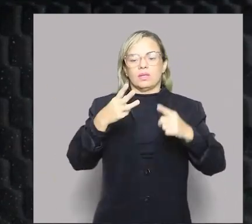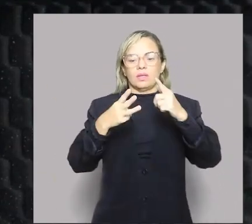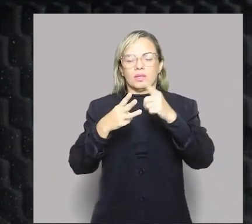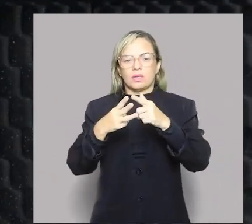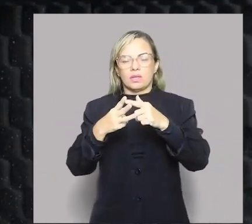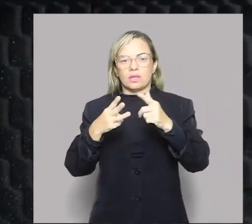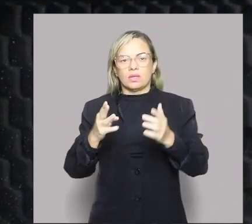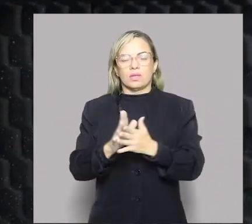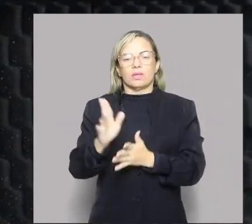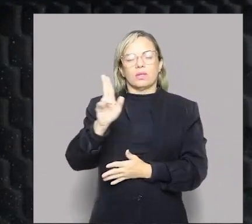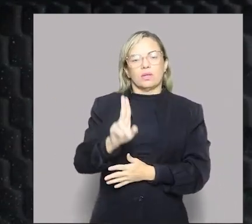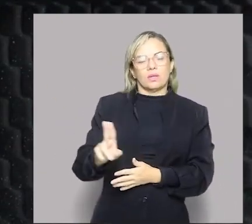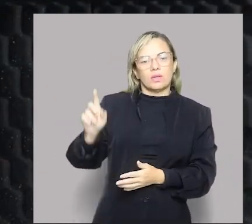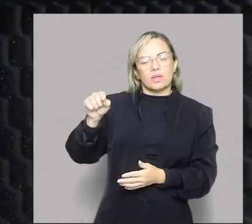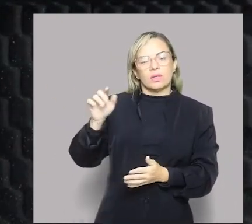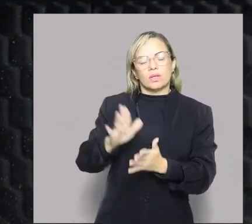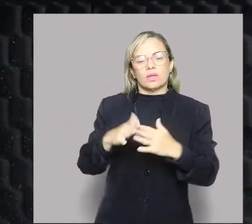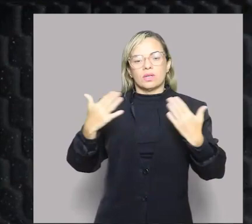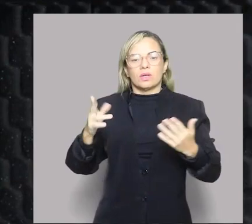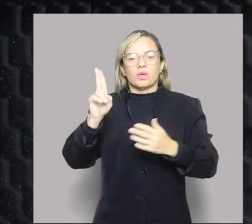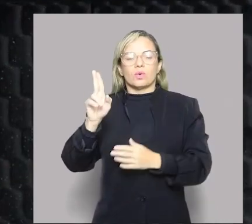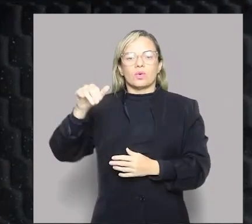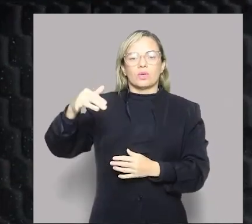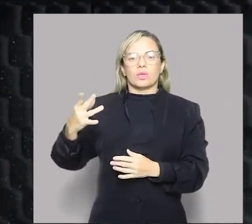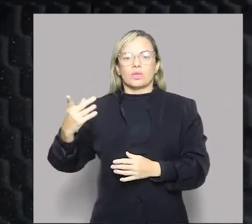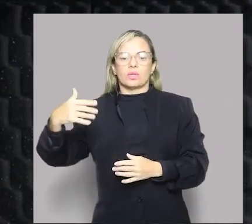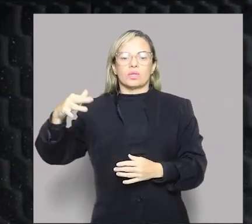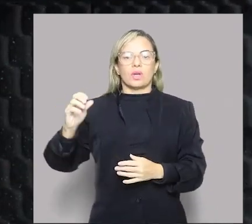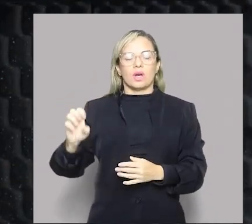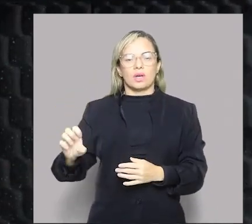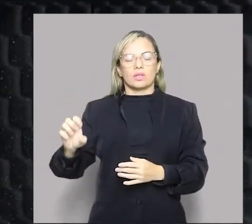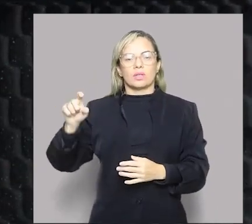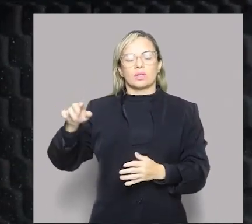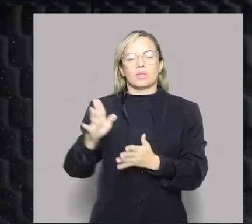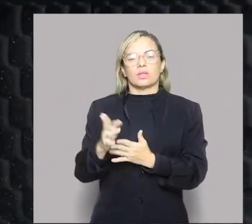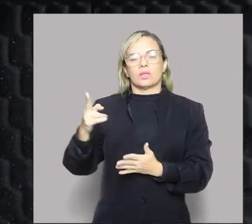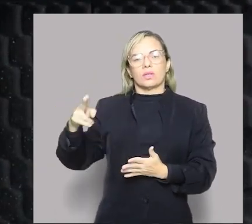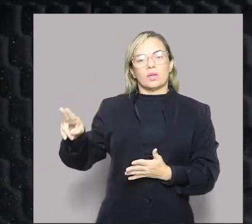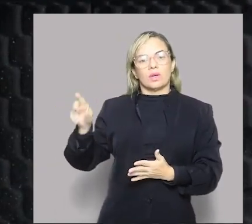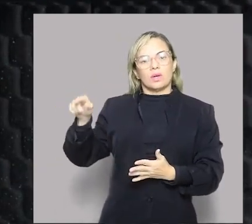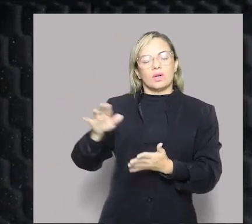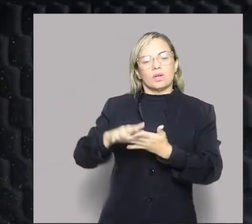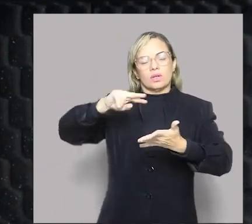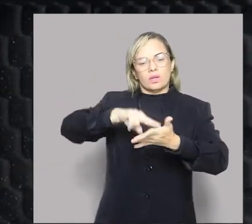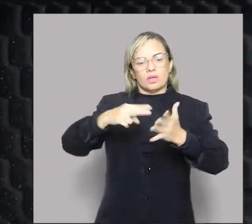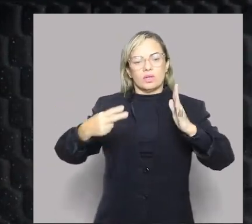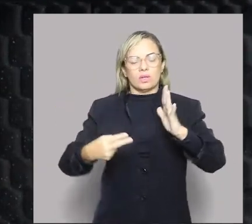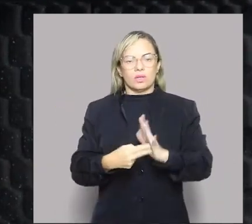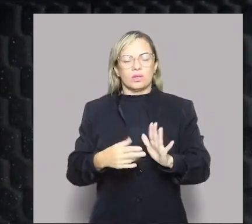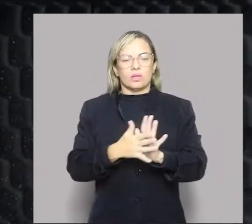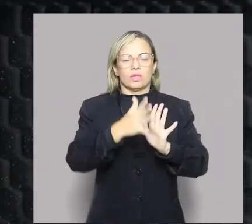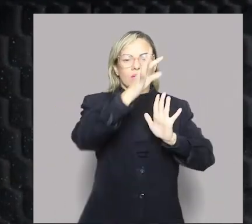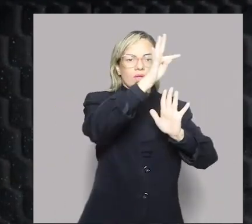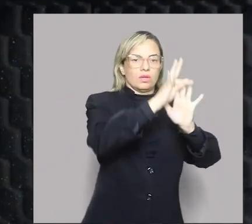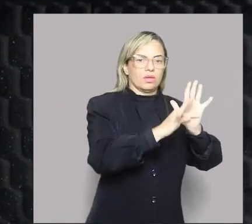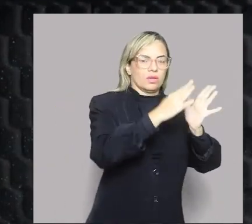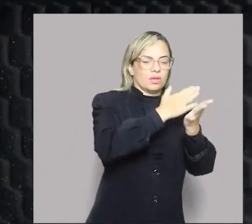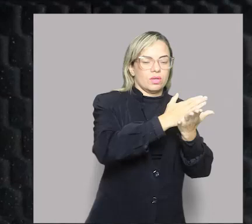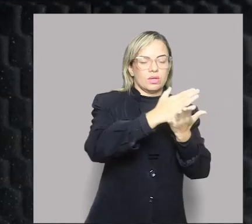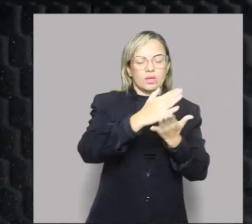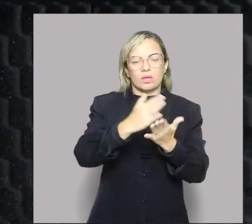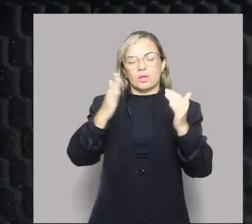de unidade. A unidade nada mais é do que você fazer o texto do começo até o